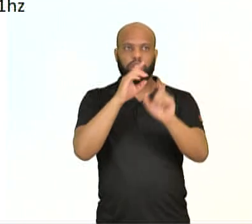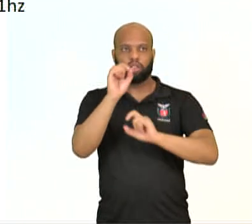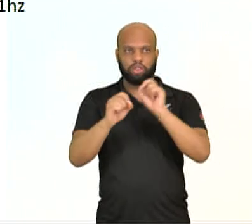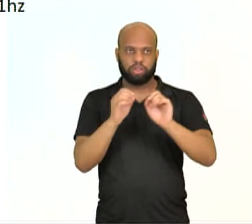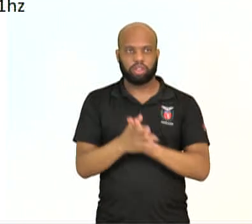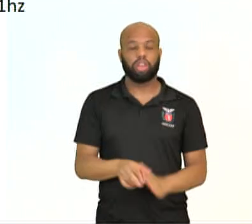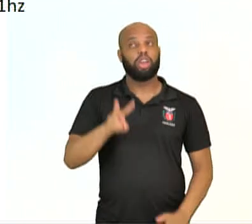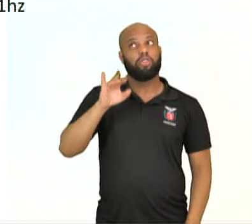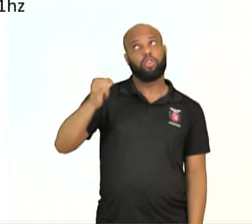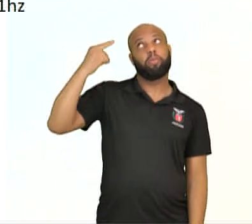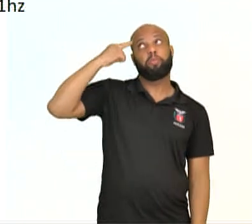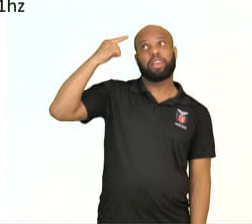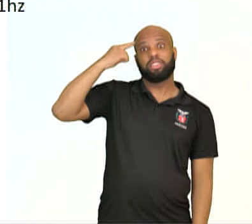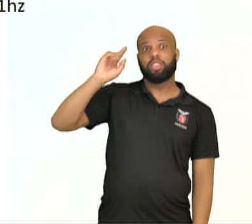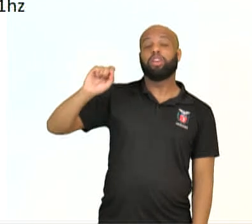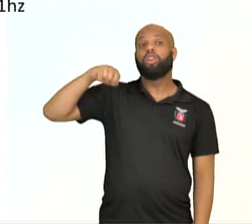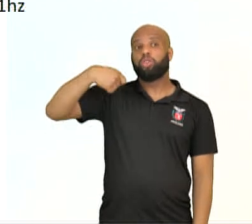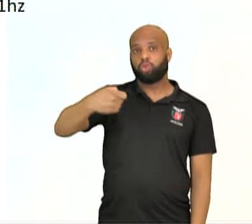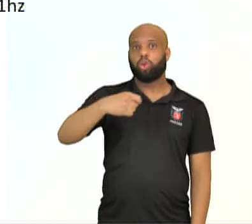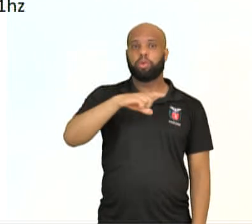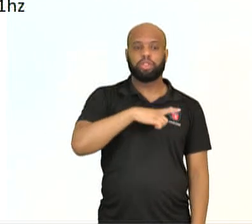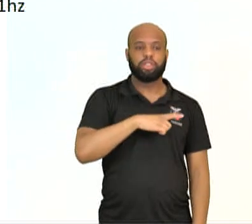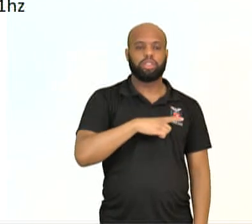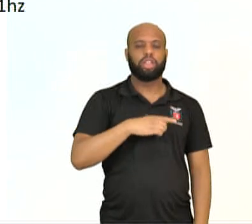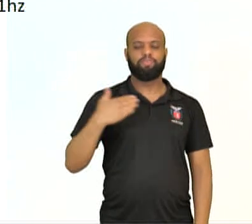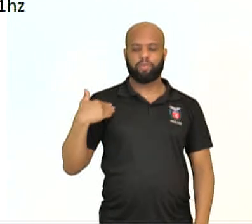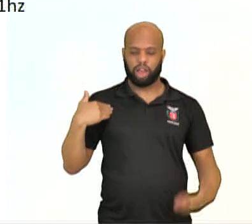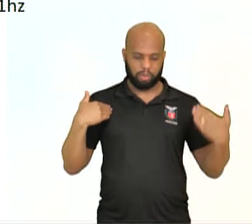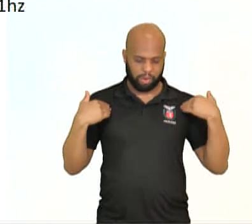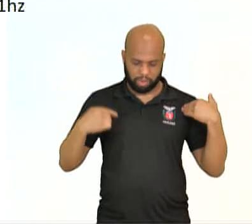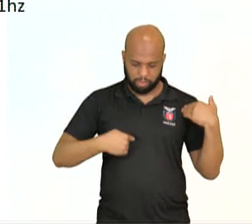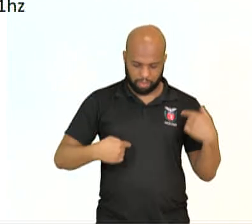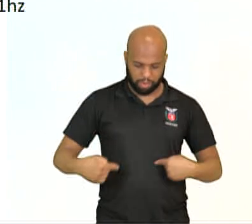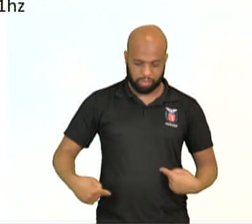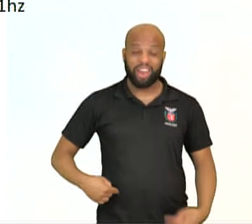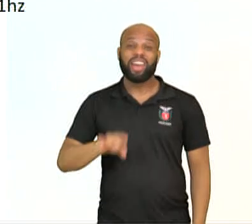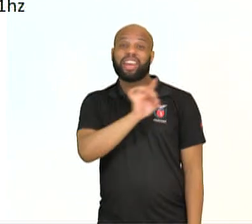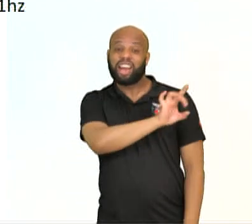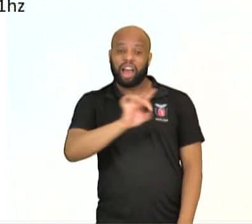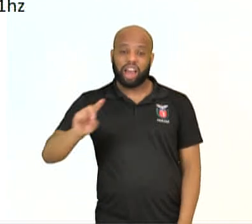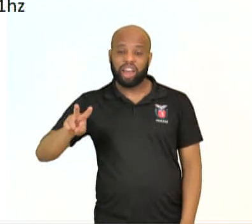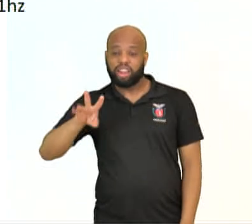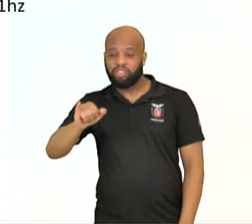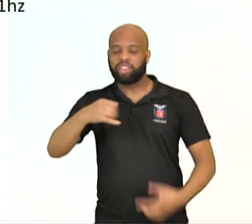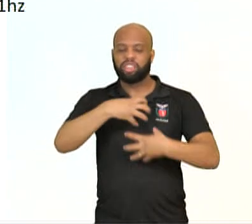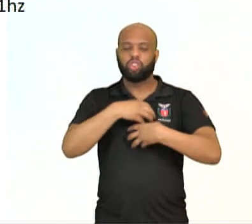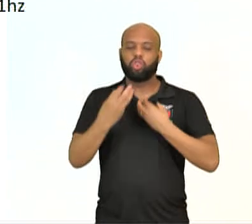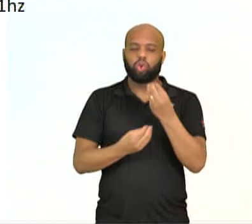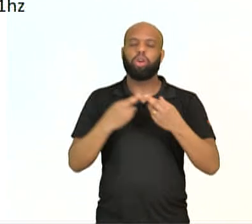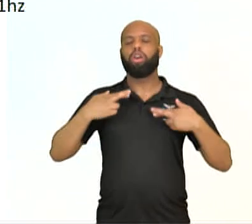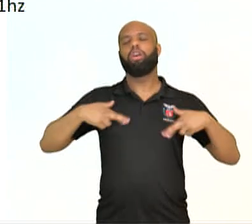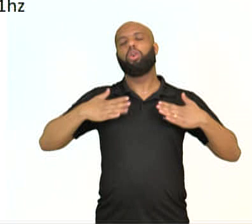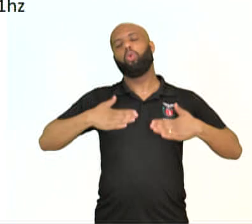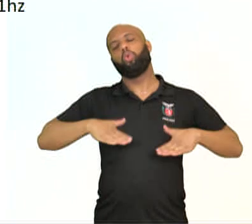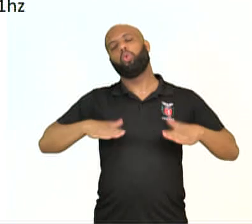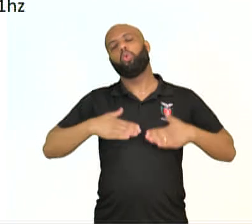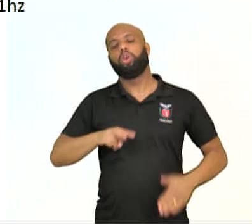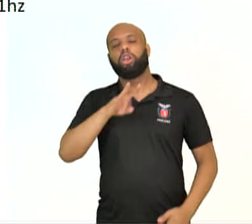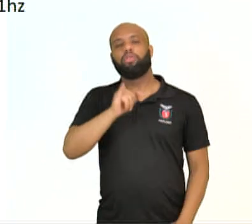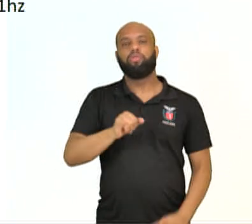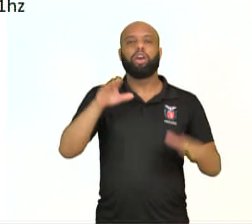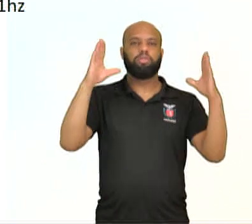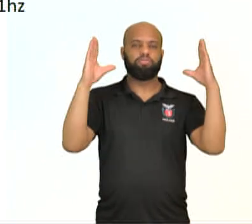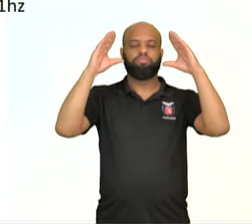repassar mentalmente cada uma das partes do corpo para sentir como se está relaxando. Então, eu vou fechar